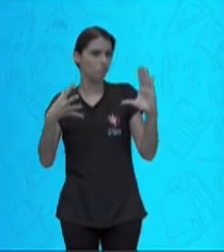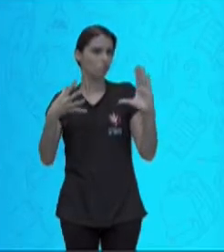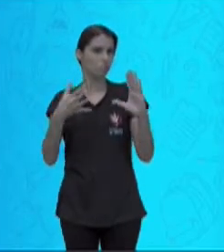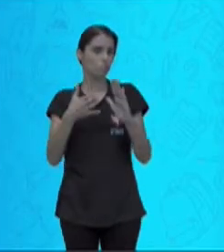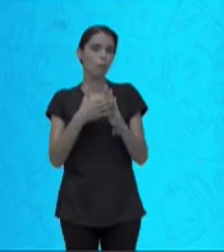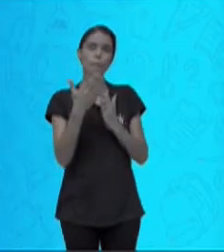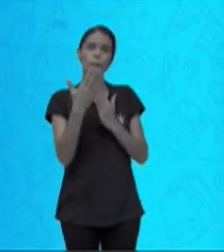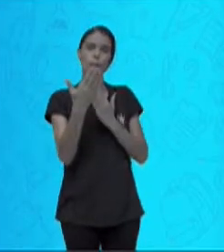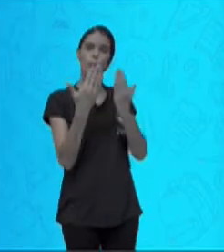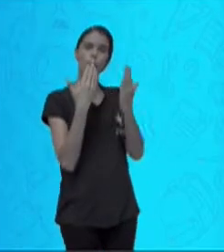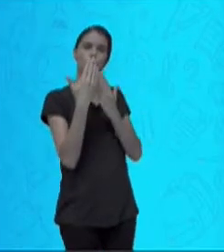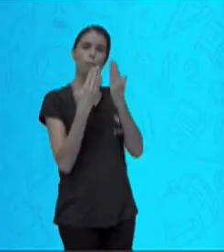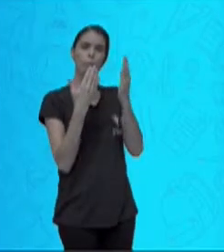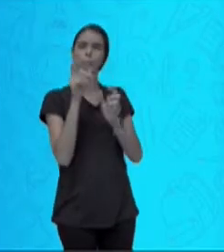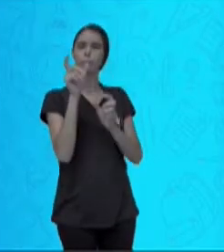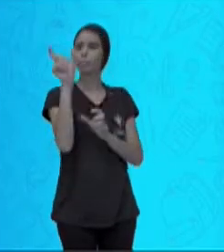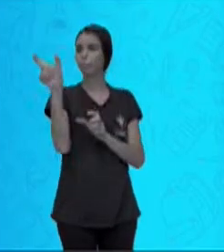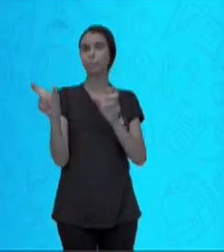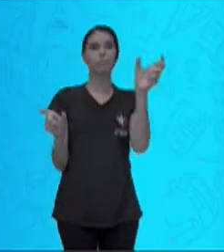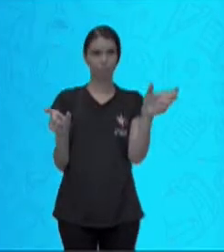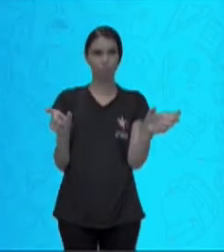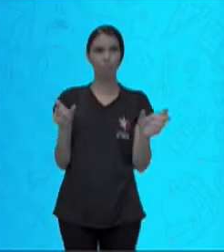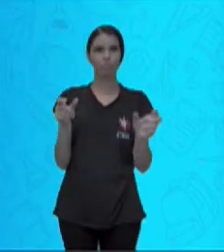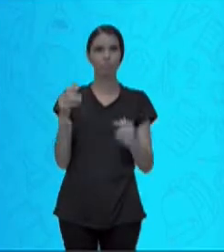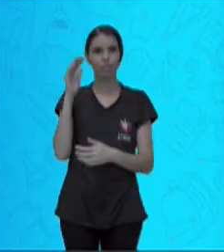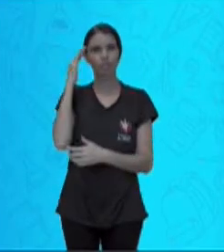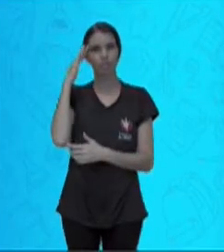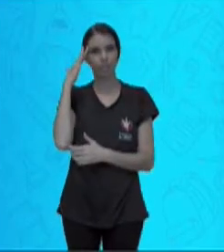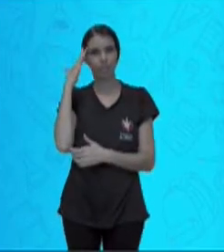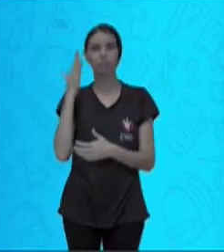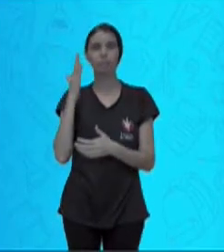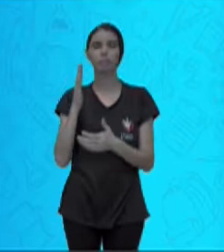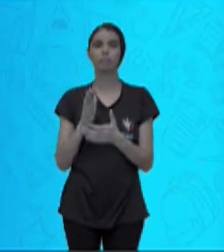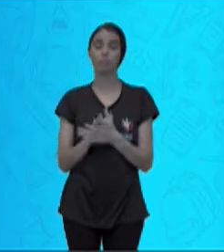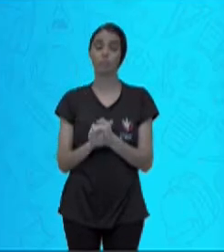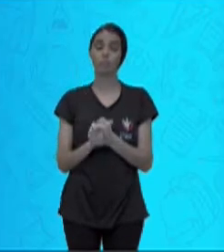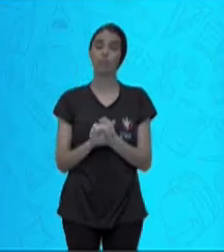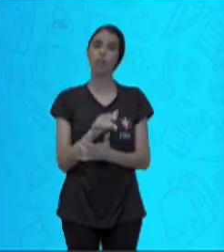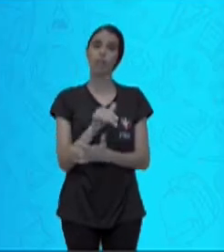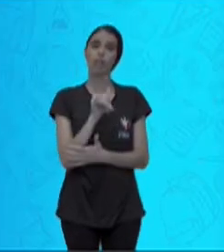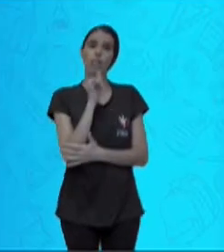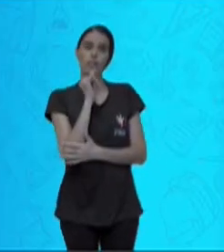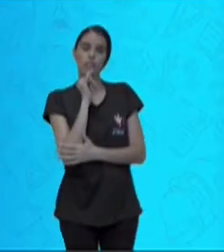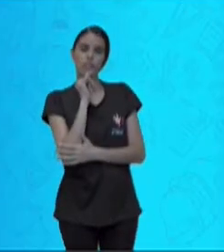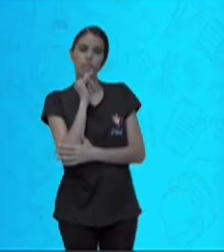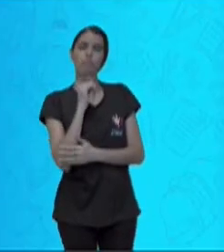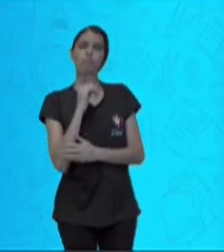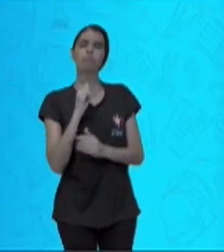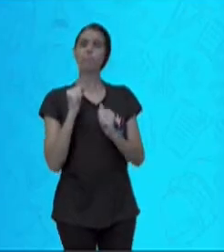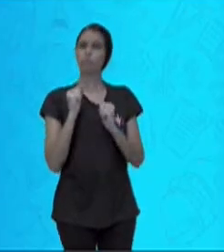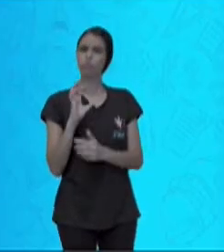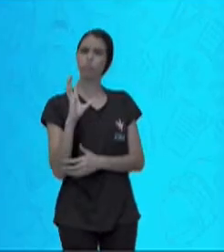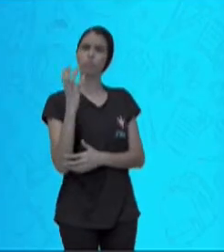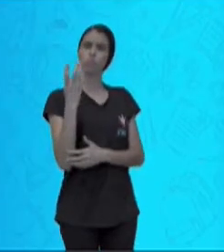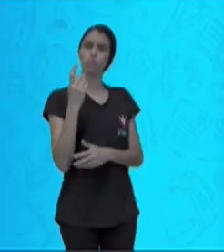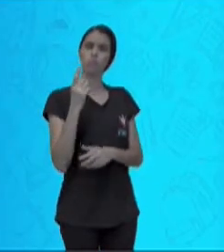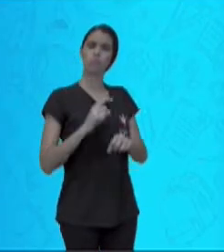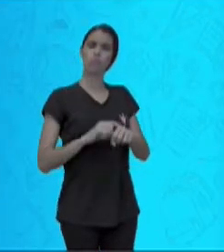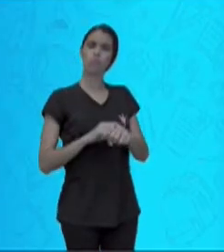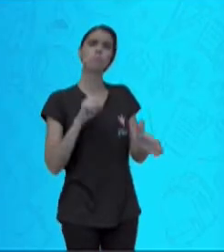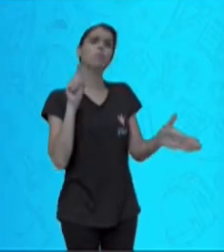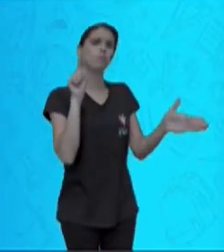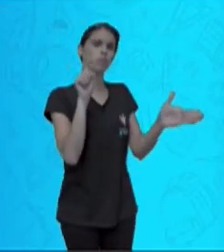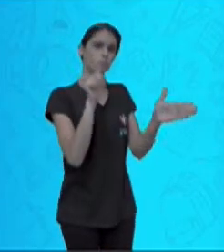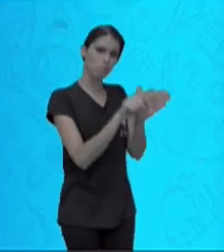mais entrevistadores e entrevistados. Pode ter a estrutura de pergunta, resposta